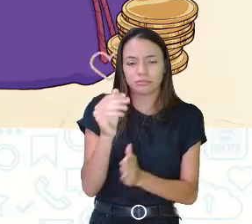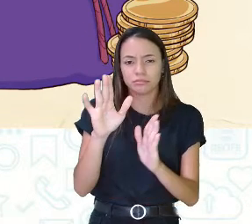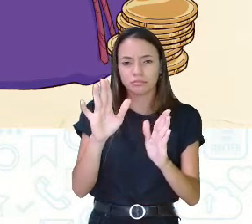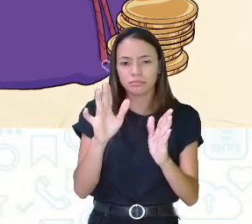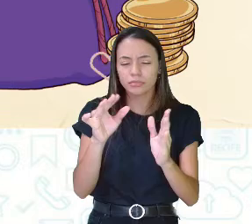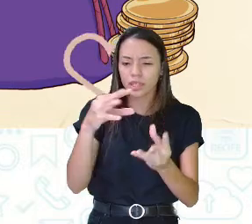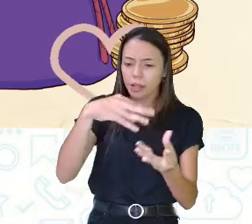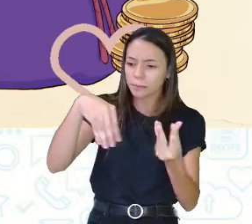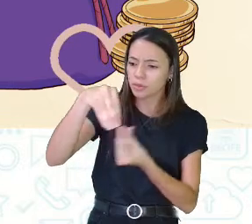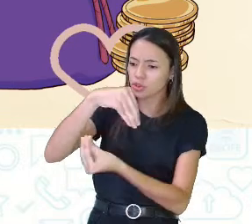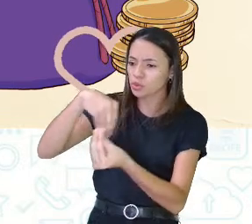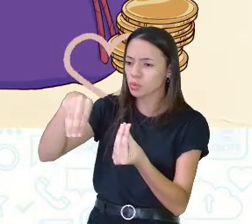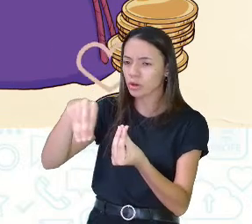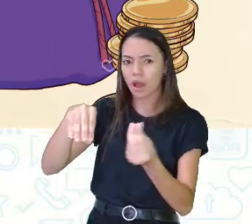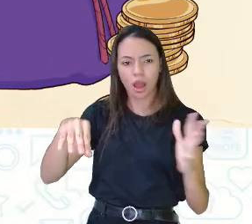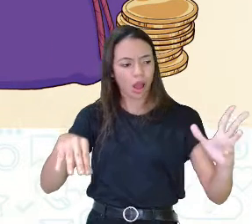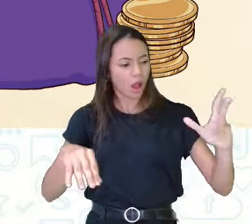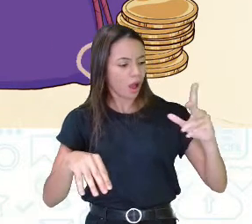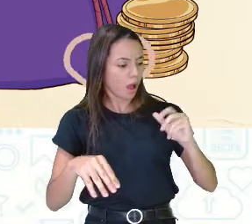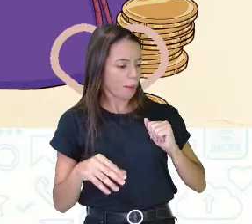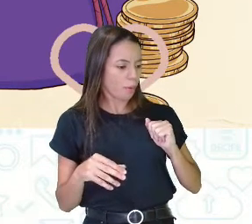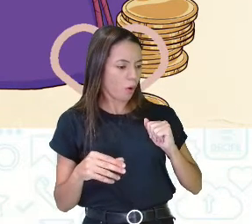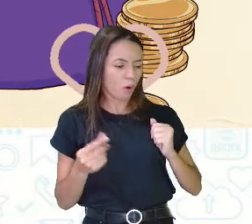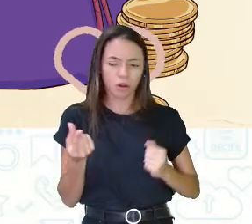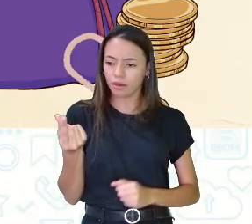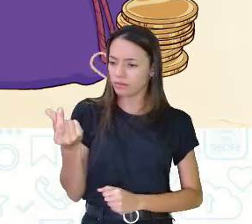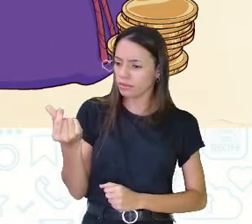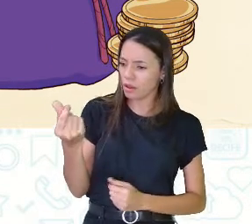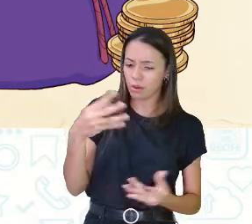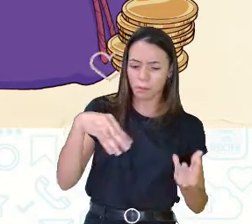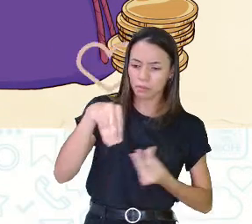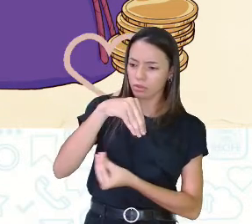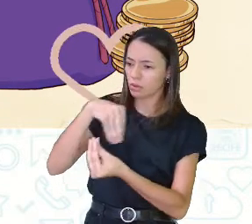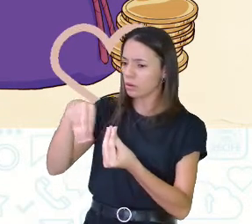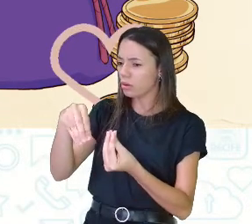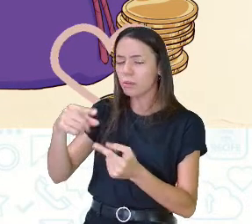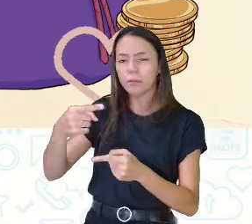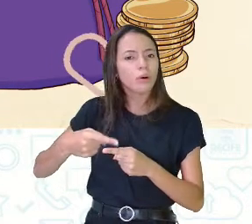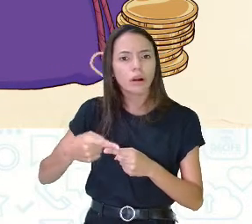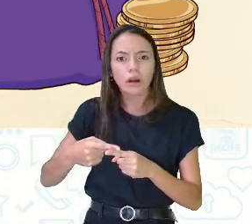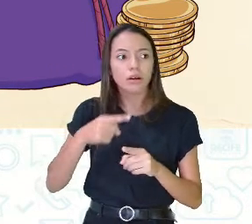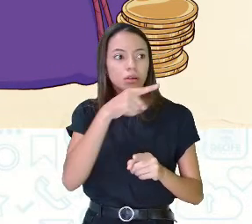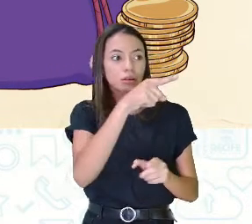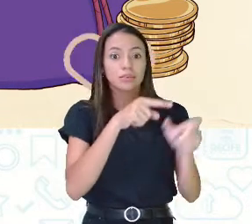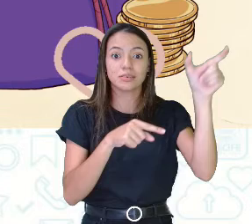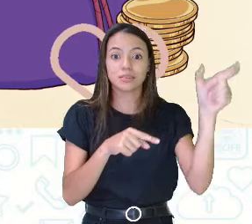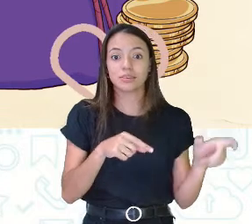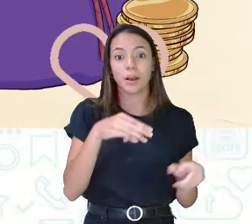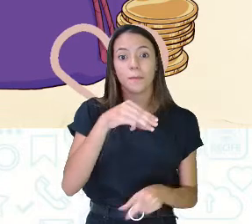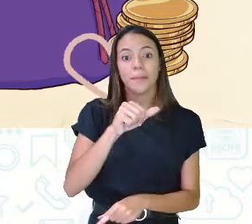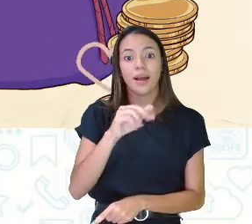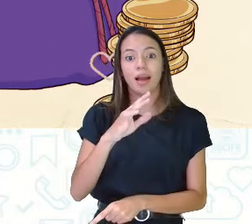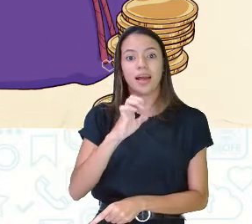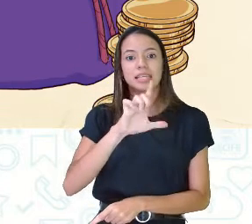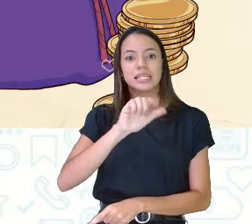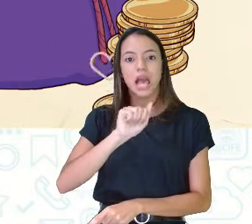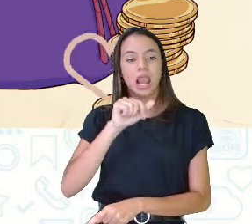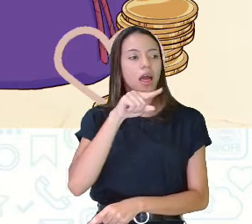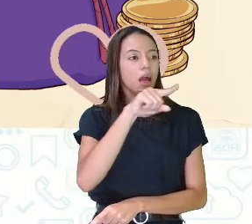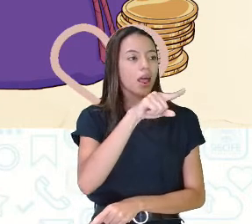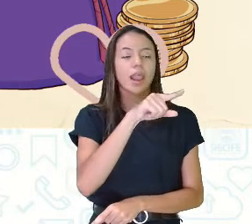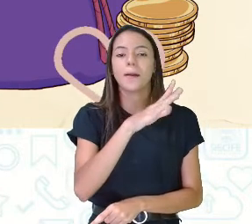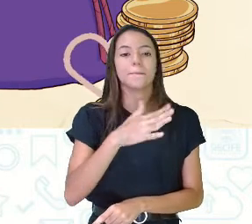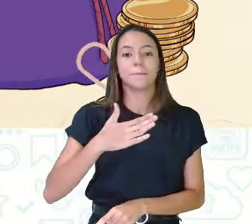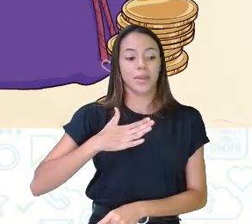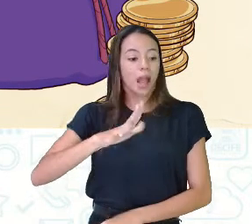misturar amor com dinheiro em um tempo, o que ele quer dizer aqui? Que Marcela o amou enquanto ele pôde pagar